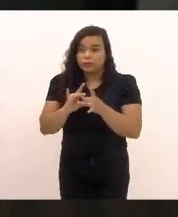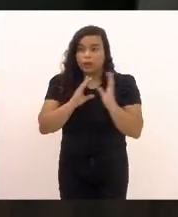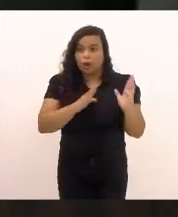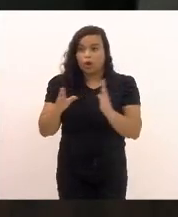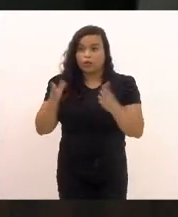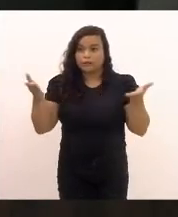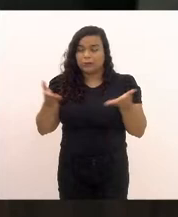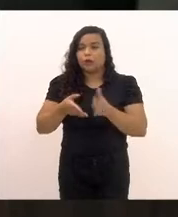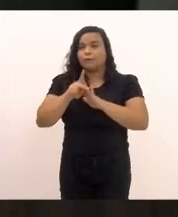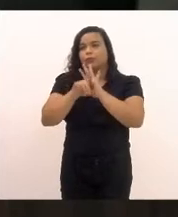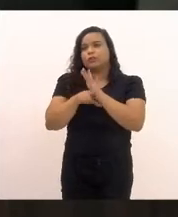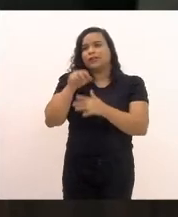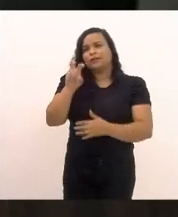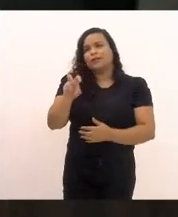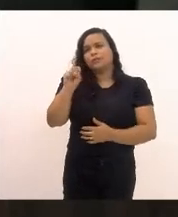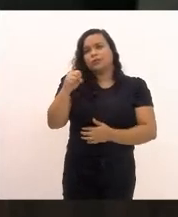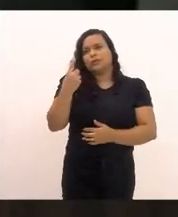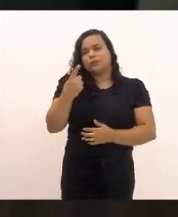dia, projeto